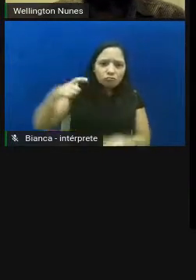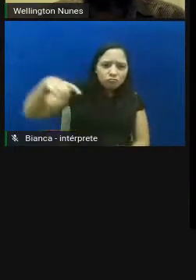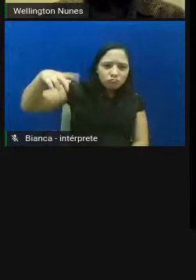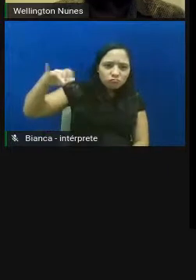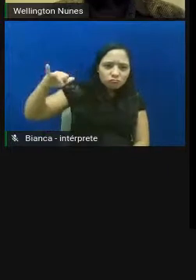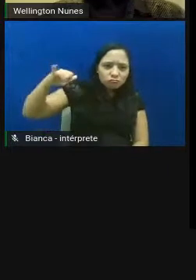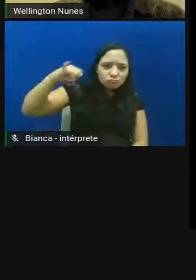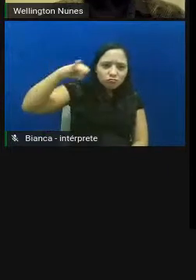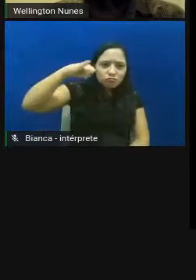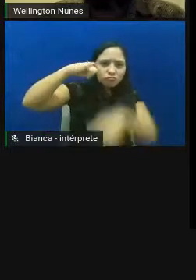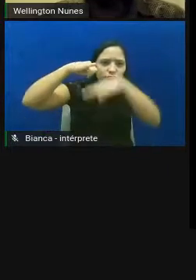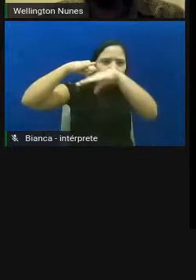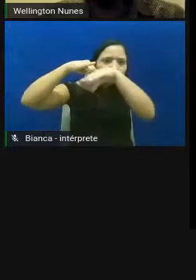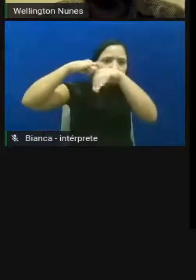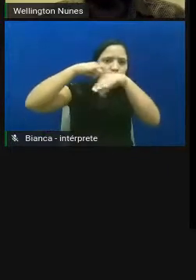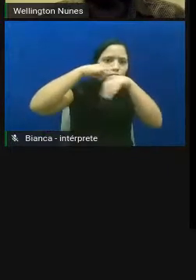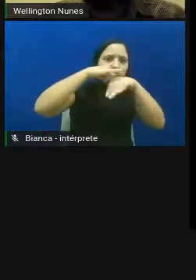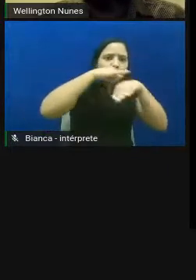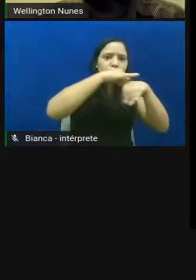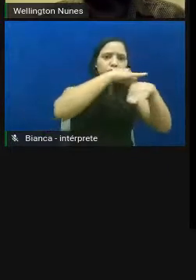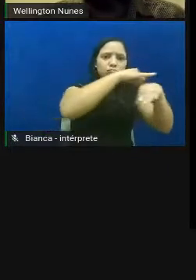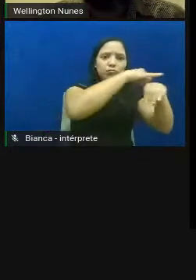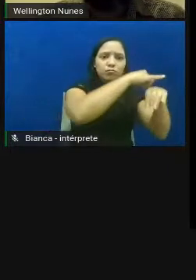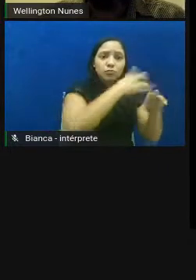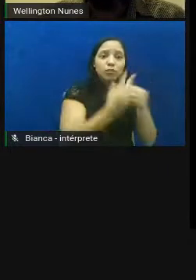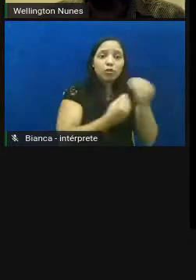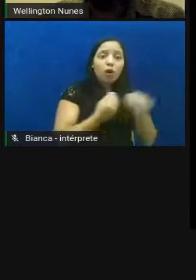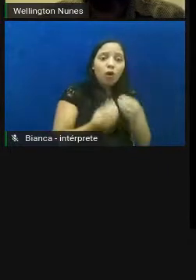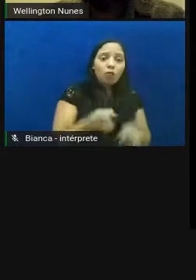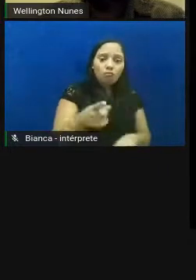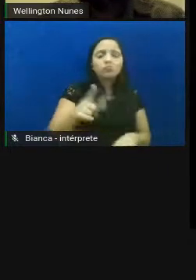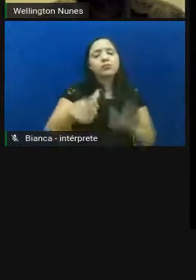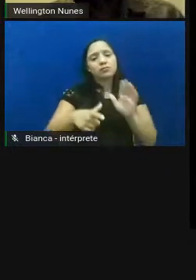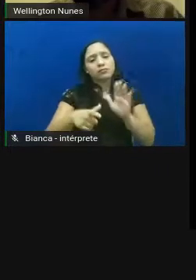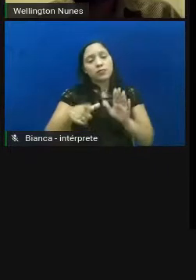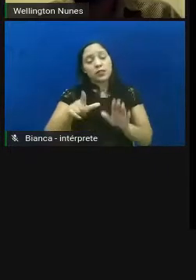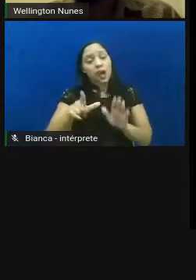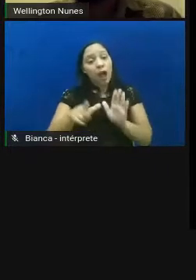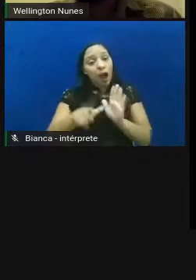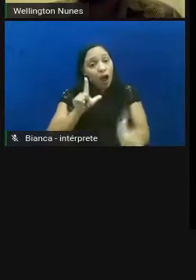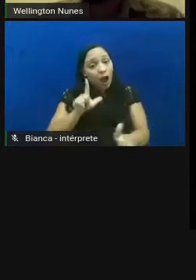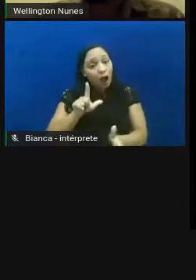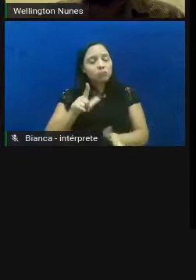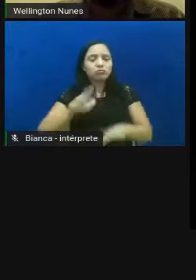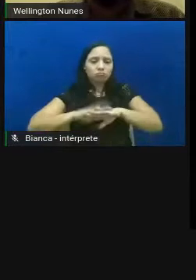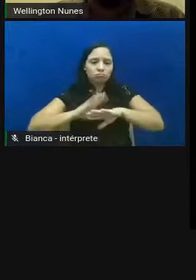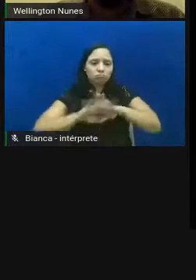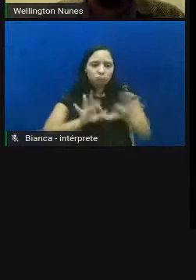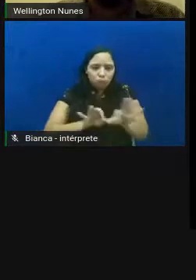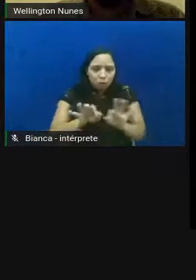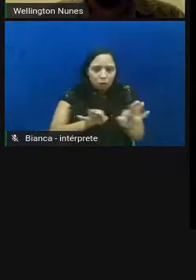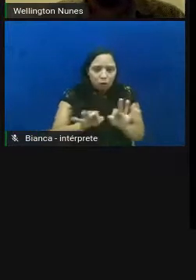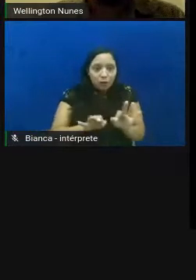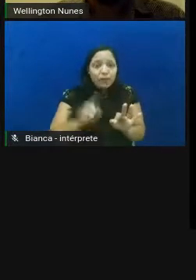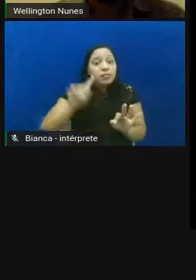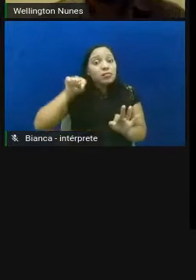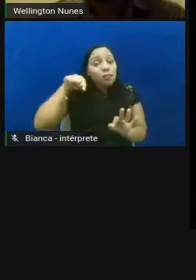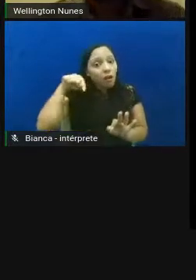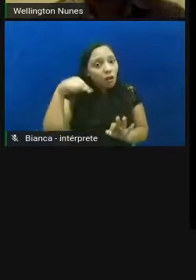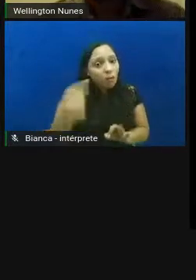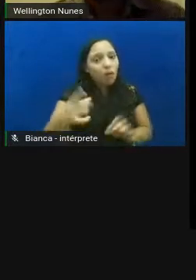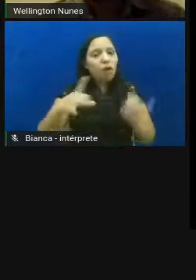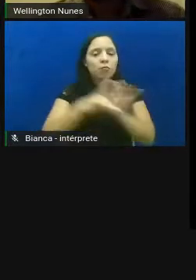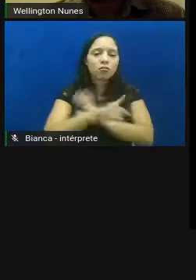você consegue mapear essas áreas. E é possível fazer também a